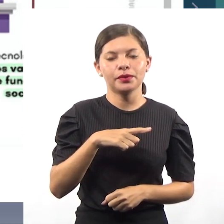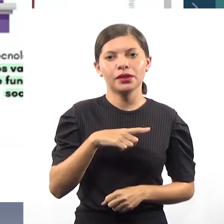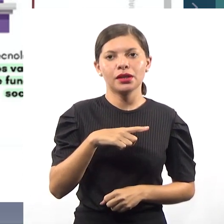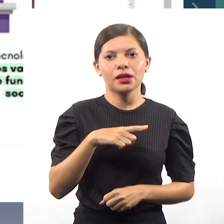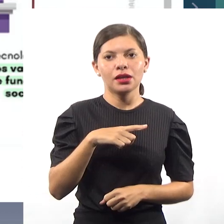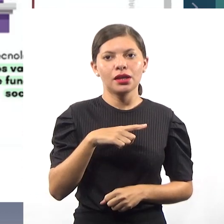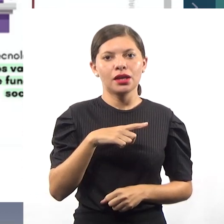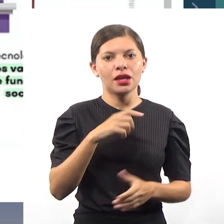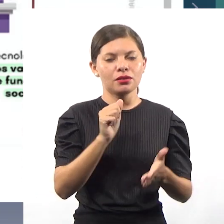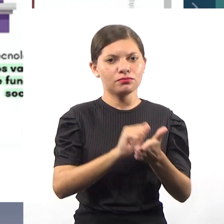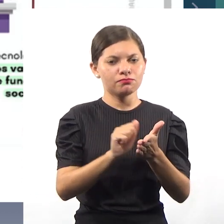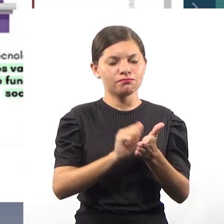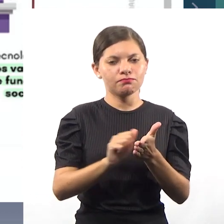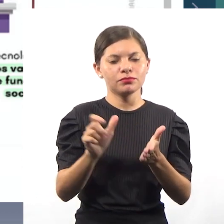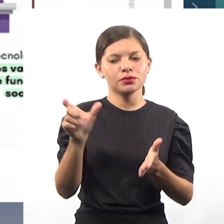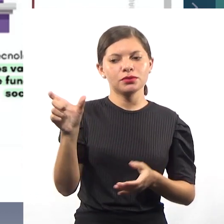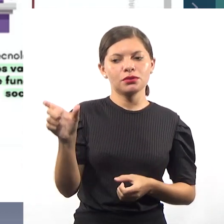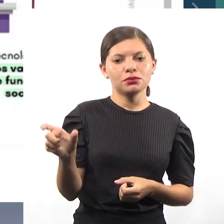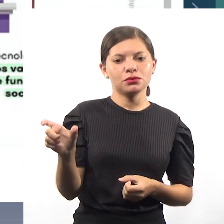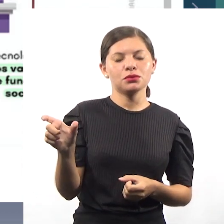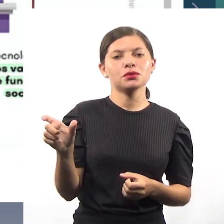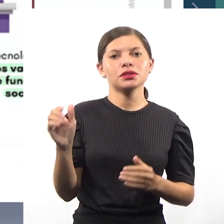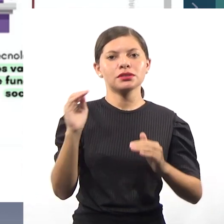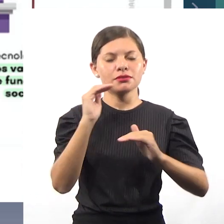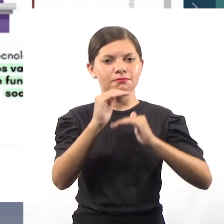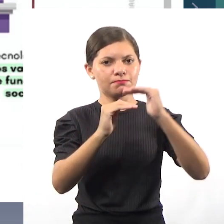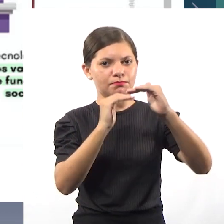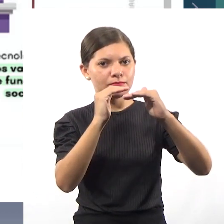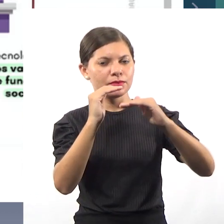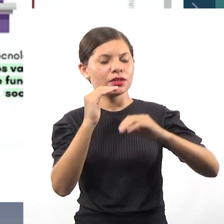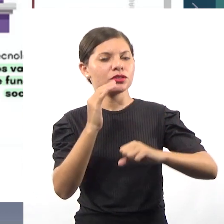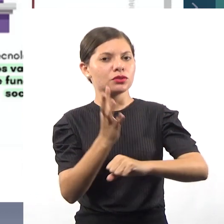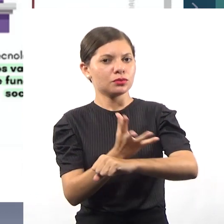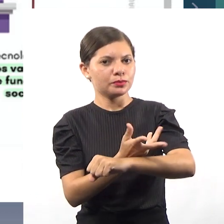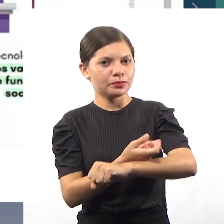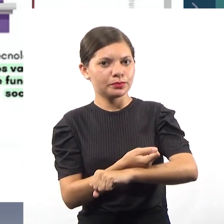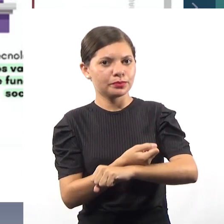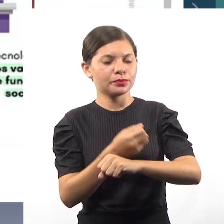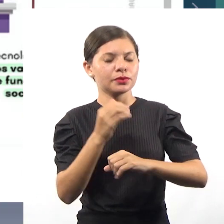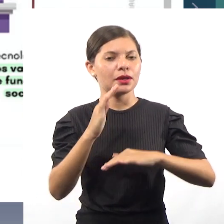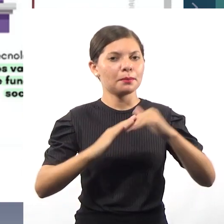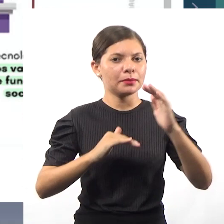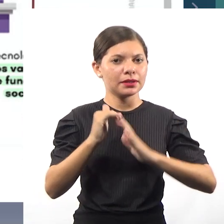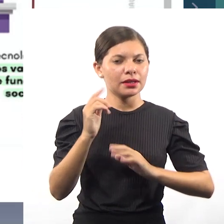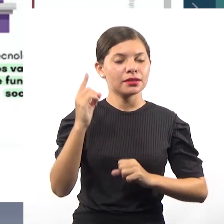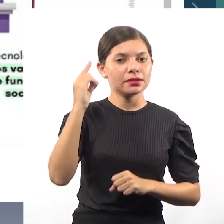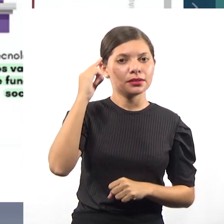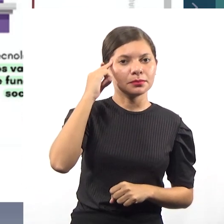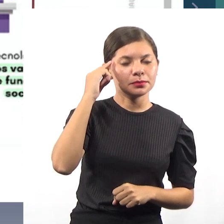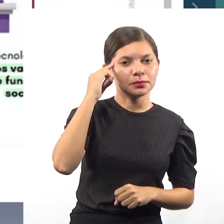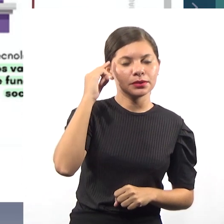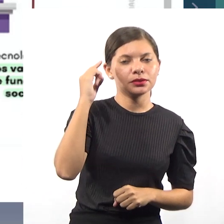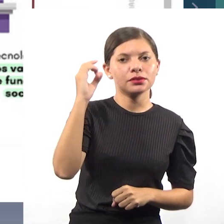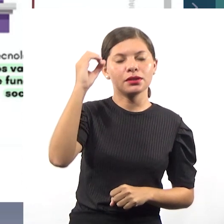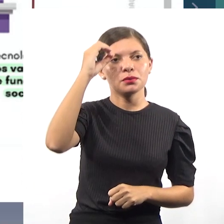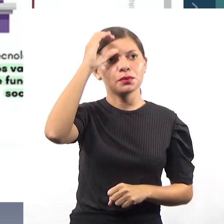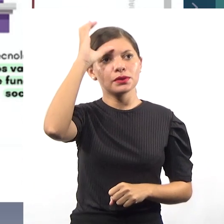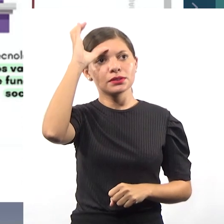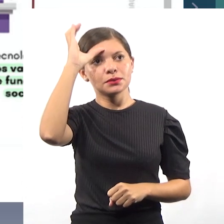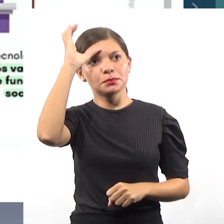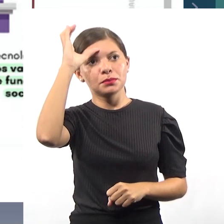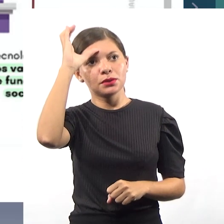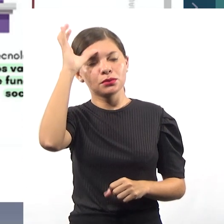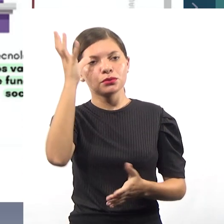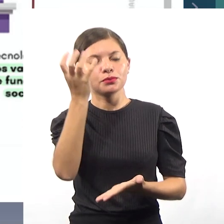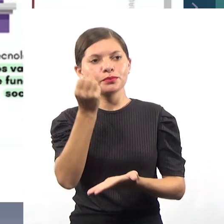Renaud, do desenvolvimento de competências e habilidades, tem que ter em mente que, tendo em vista a aquisição de conhecimentos,